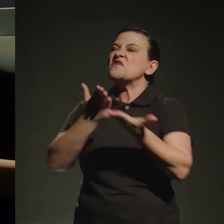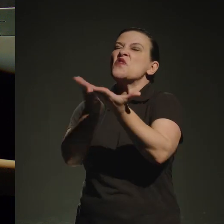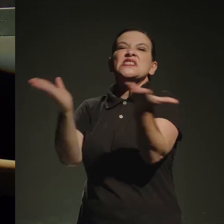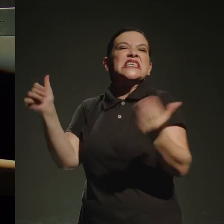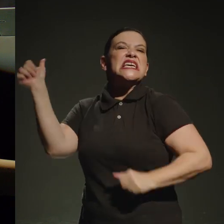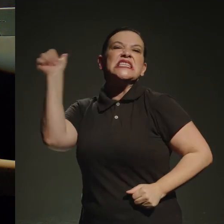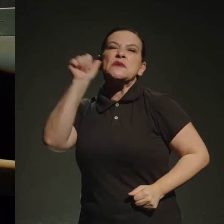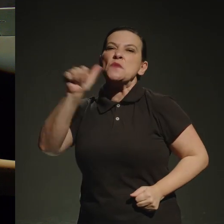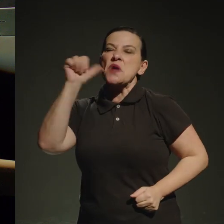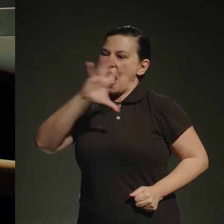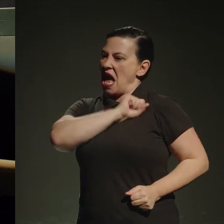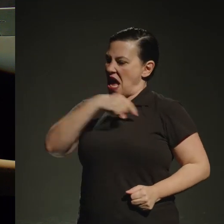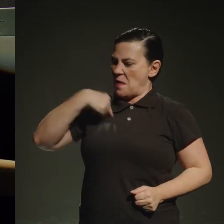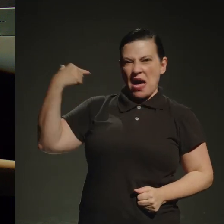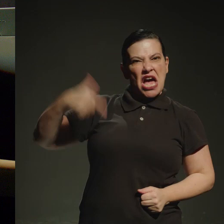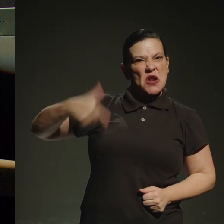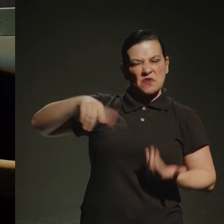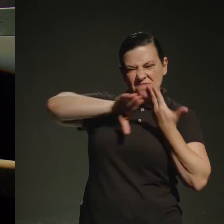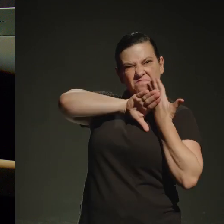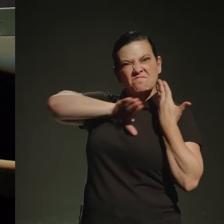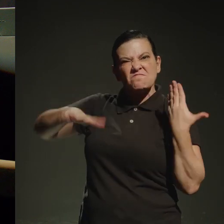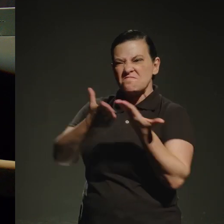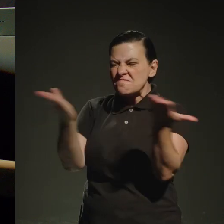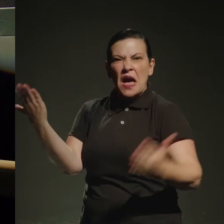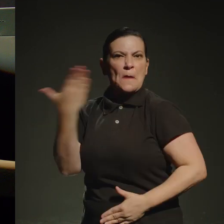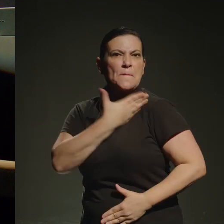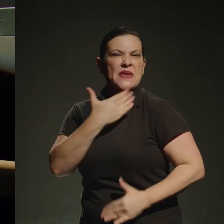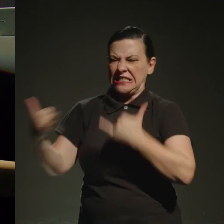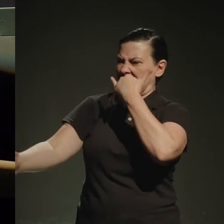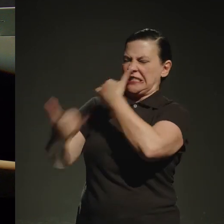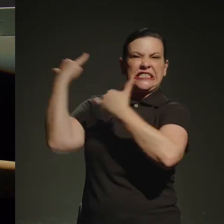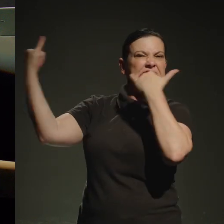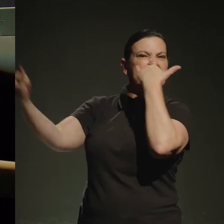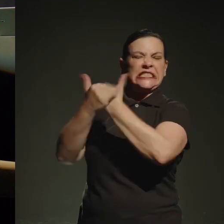amigos que me traíram. Arrivederci, gentalha.